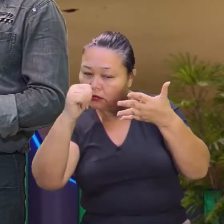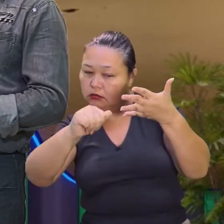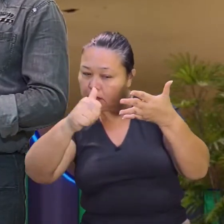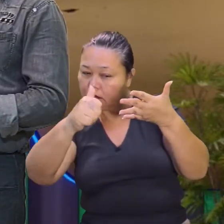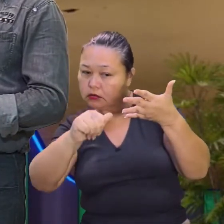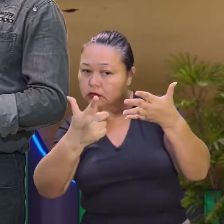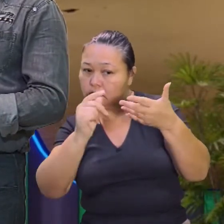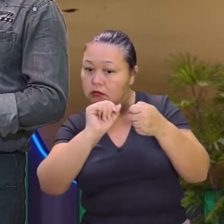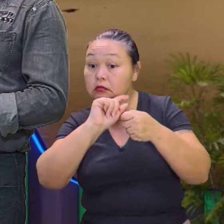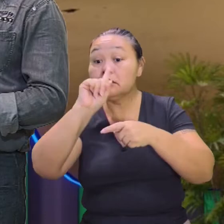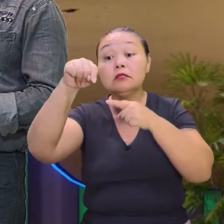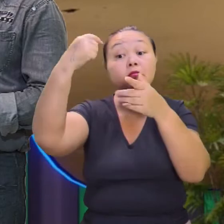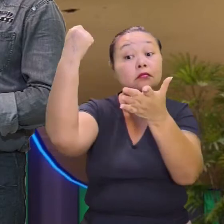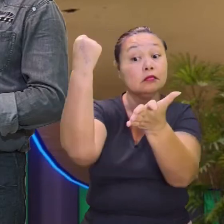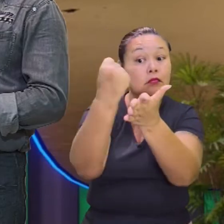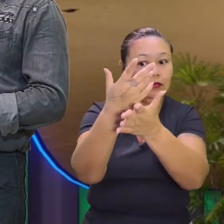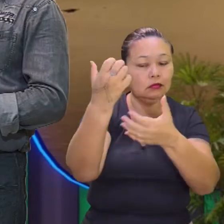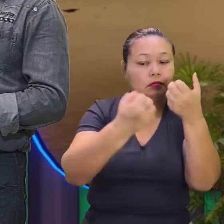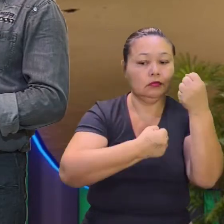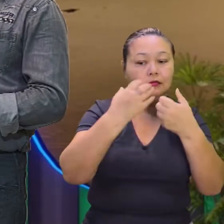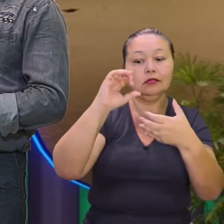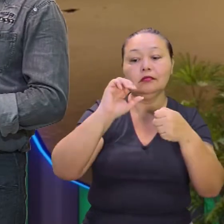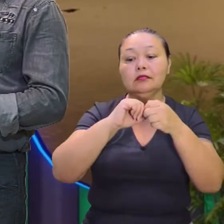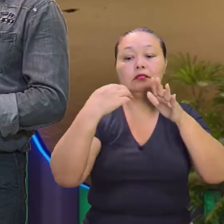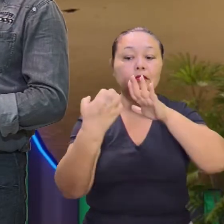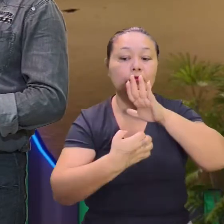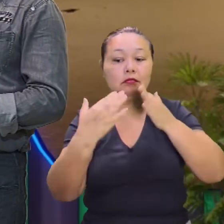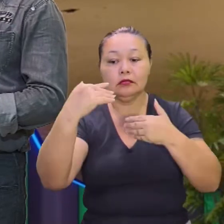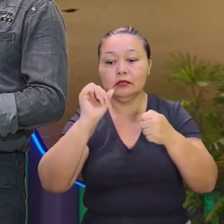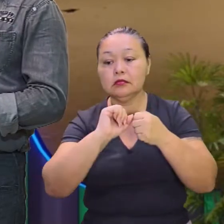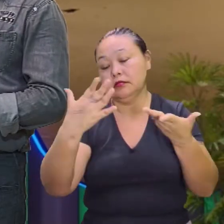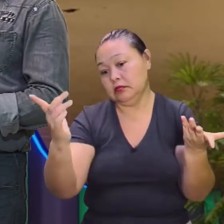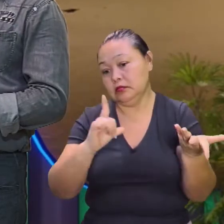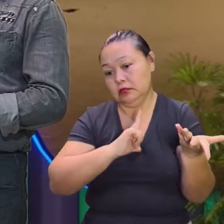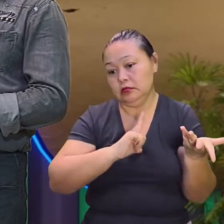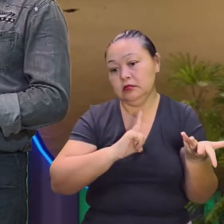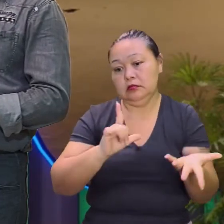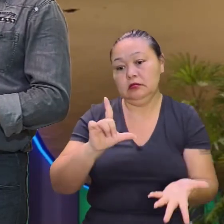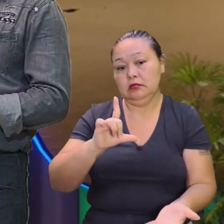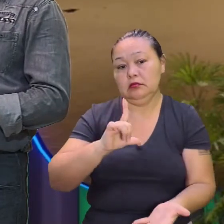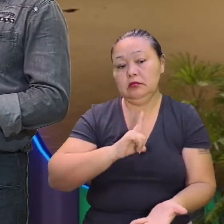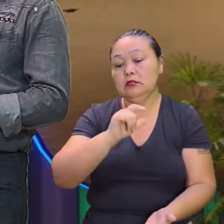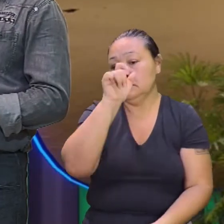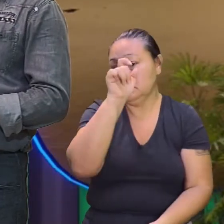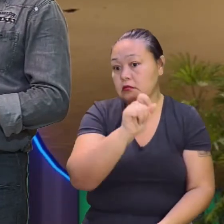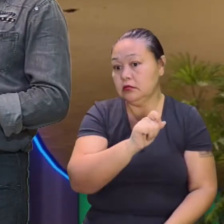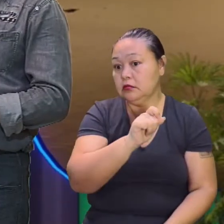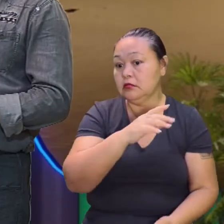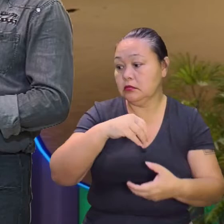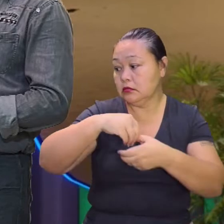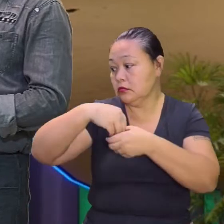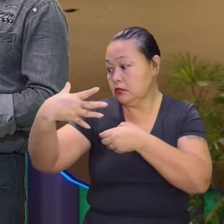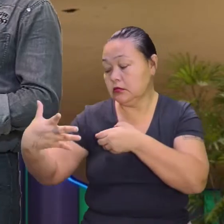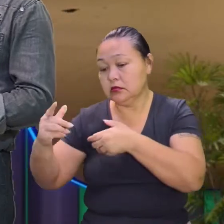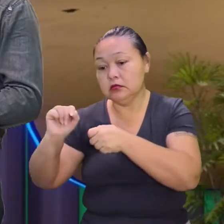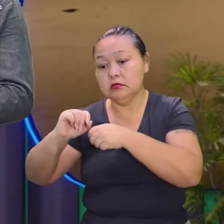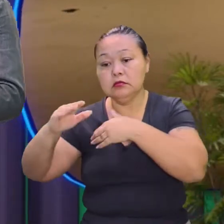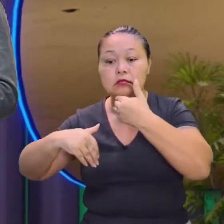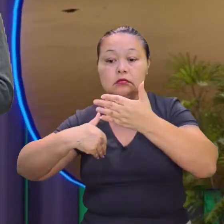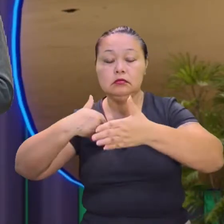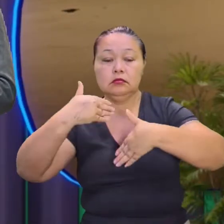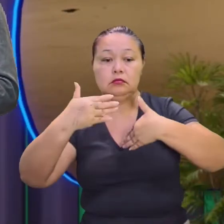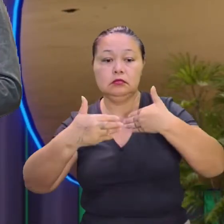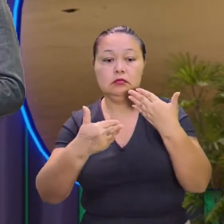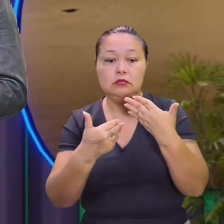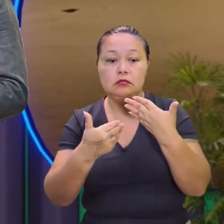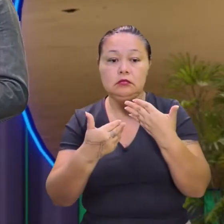vai prejudicar quem está cobrando aquele leite, cooperativa, a indústria de pequeno, médio porte. Então, aquele cara também já fica de fora no processo,